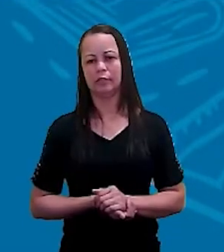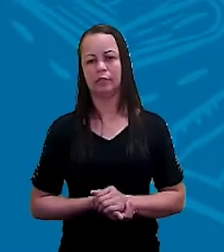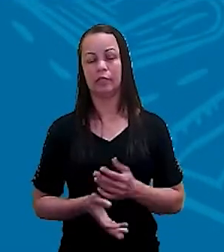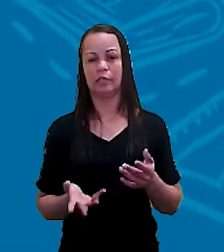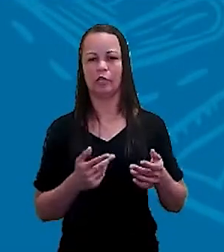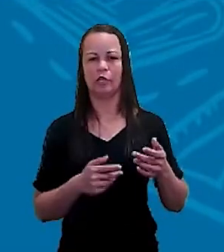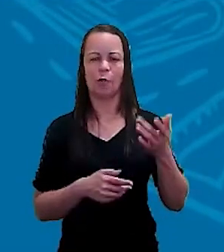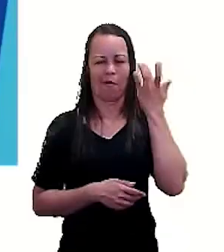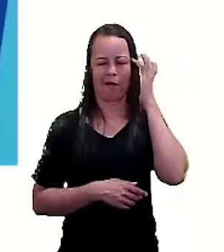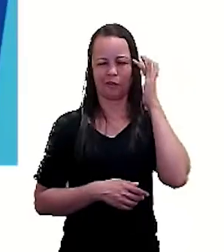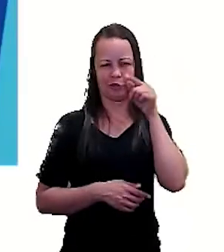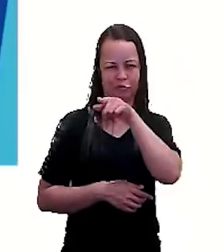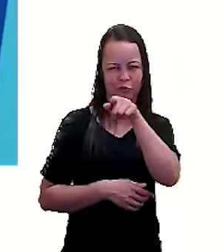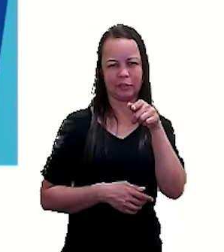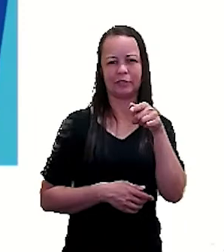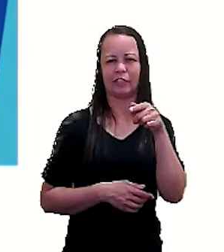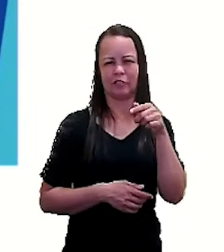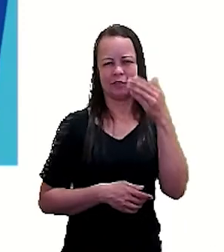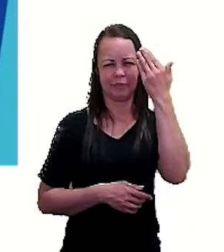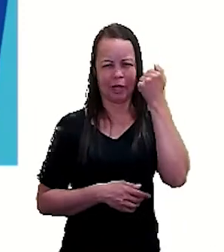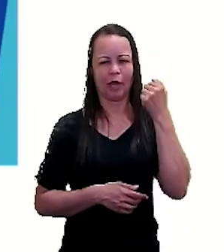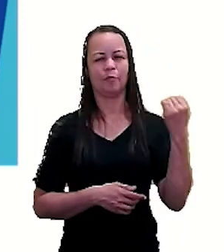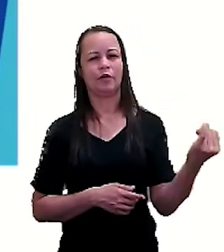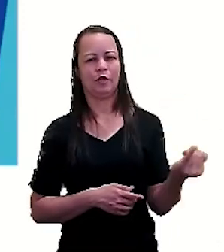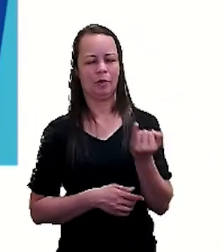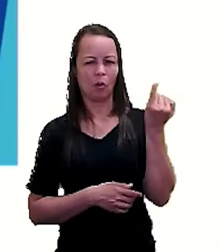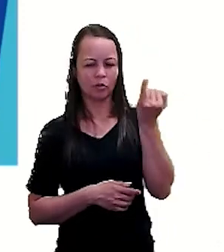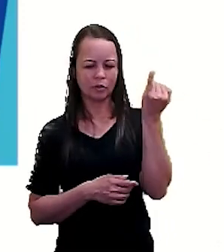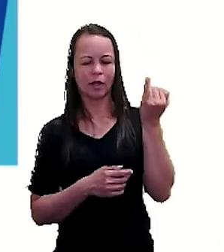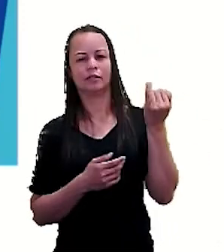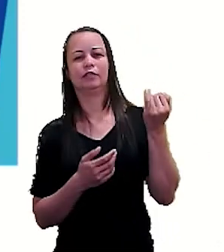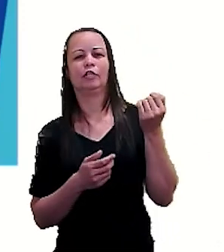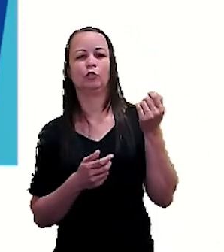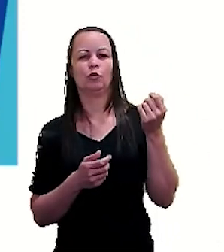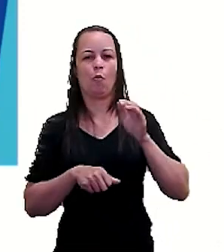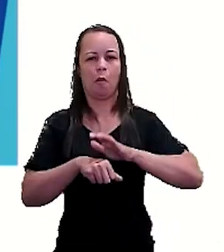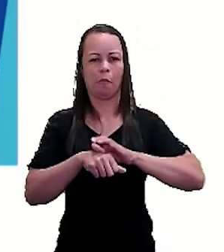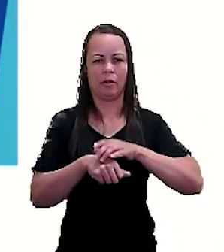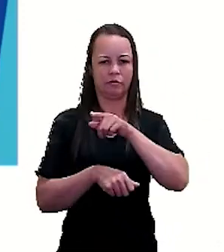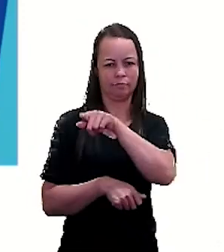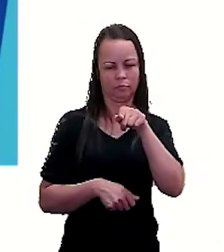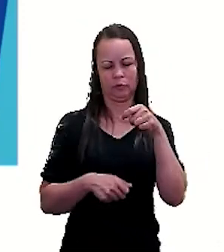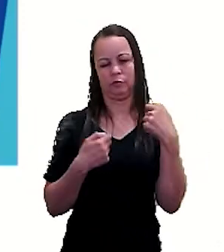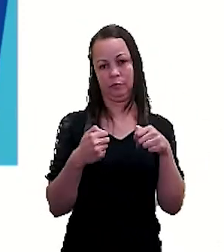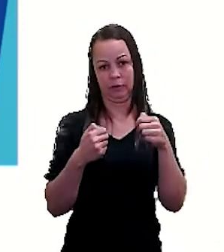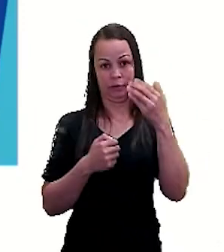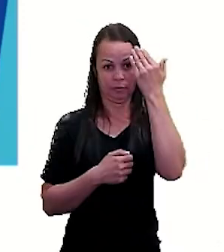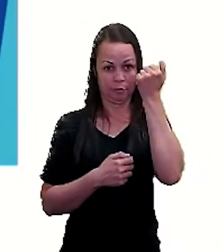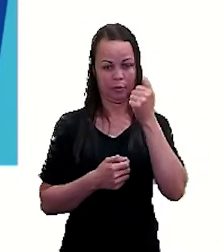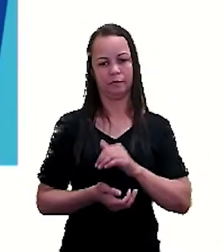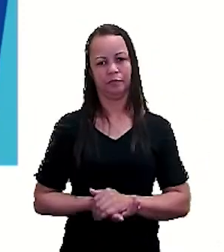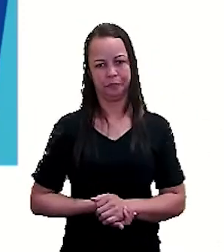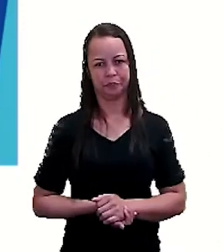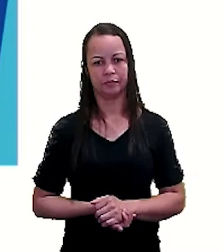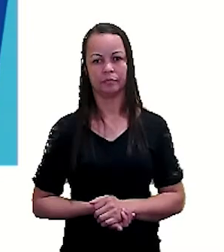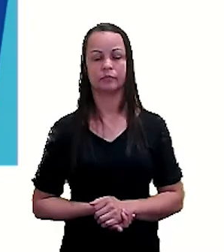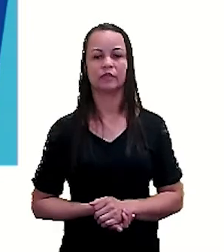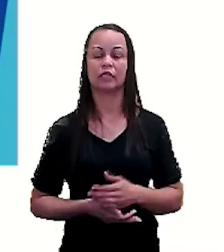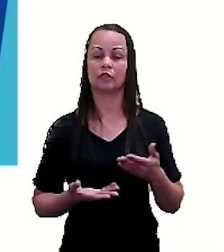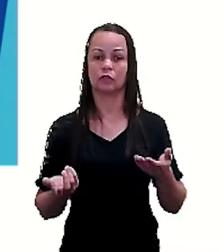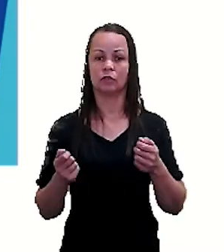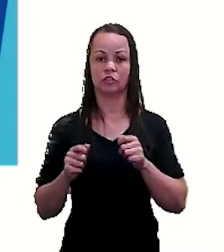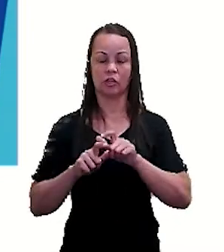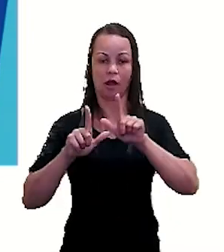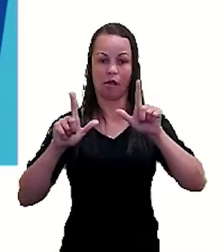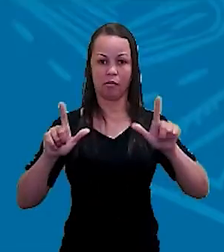que ele já sinaliza algo muito importante, que é o momento, você precisa saber. Eu vou já deixar aqui registrado, volta aqui